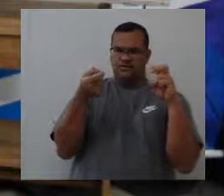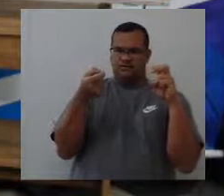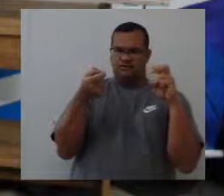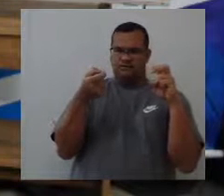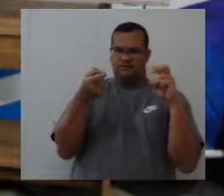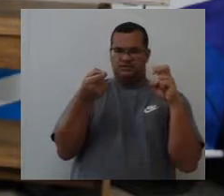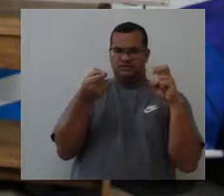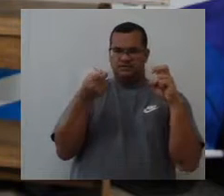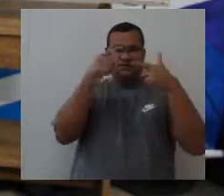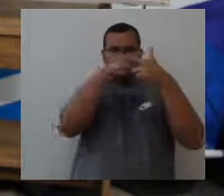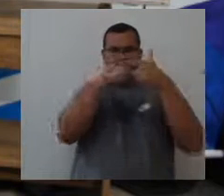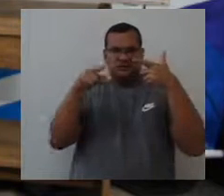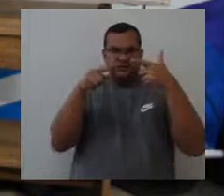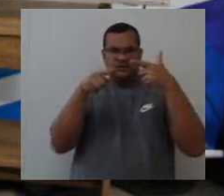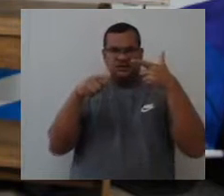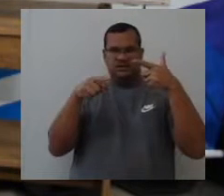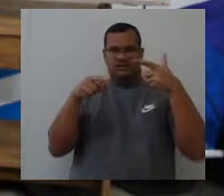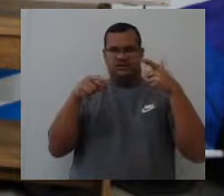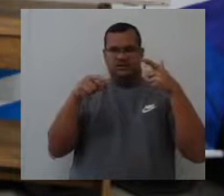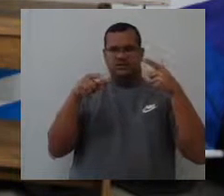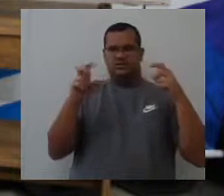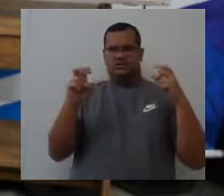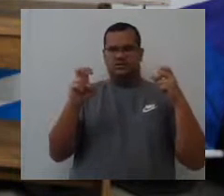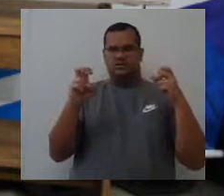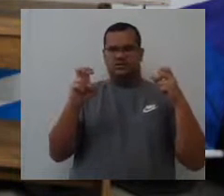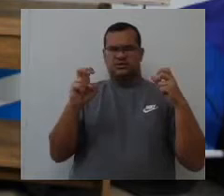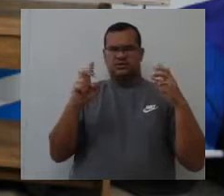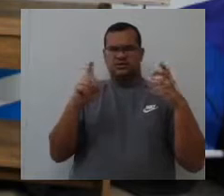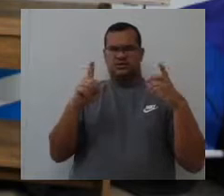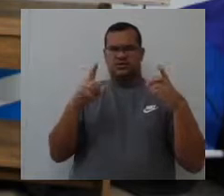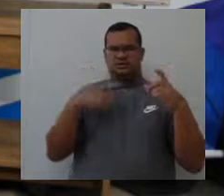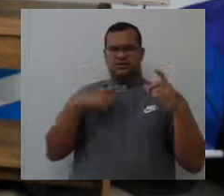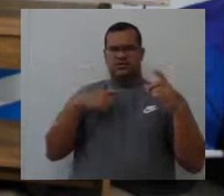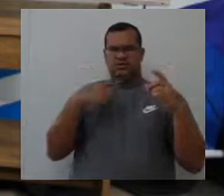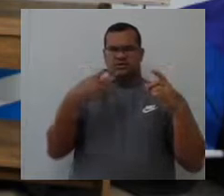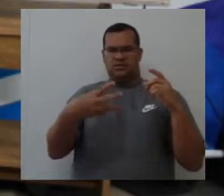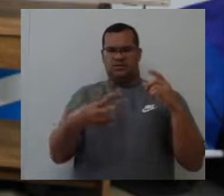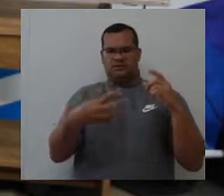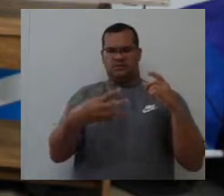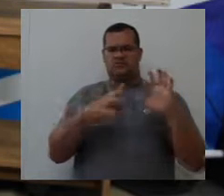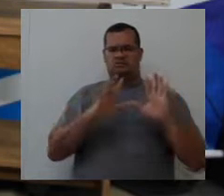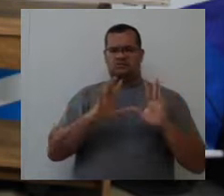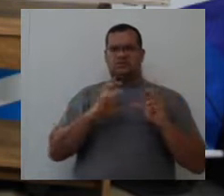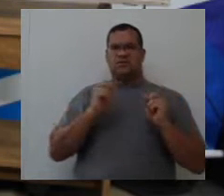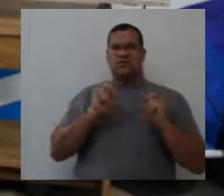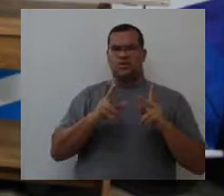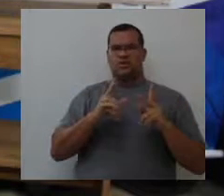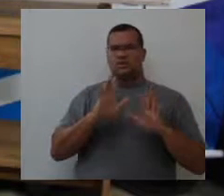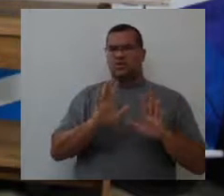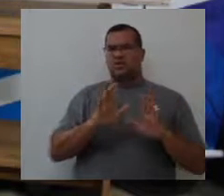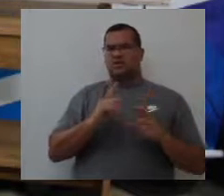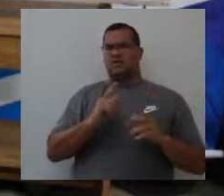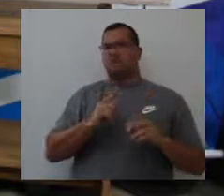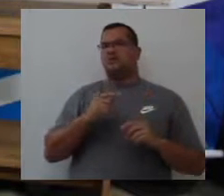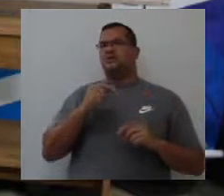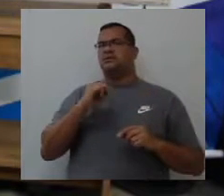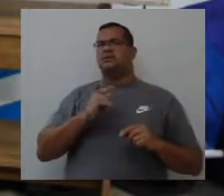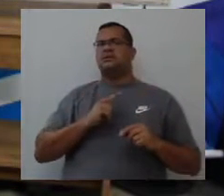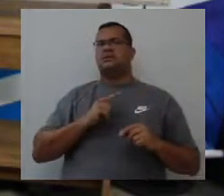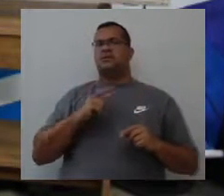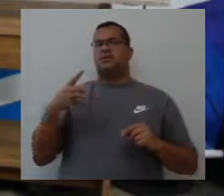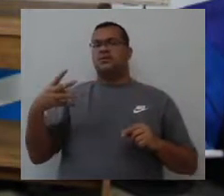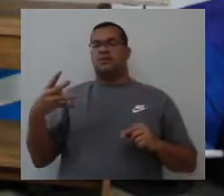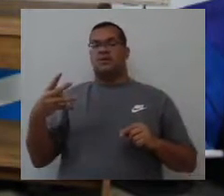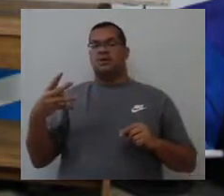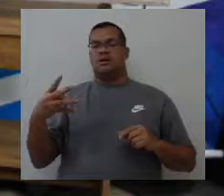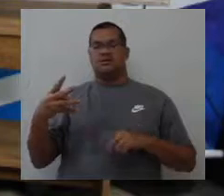eu dividir 20 por 5, eu não vou encontrar um resultado 4? Massa. Isso indica que 4 é